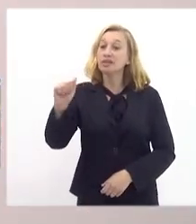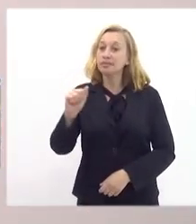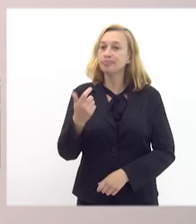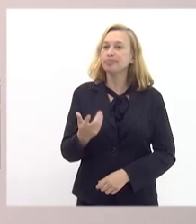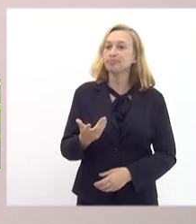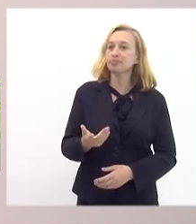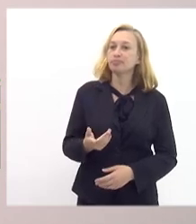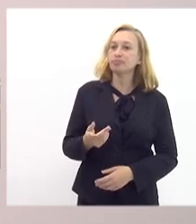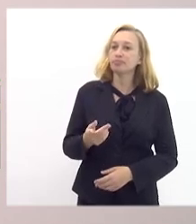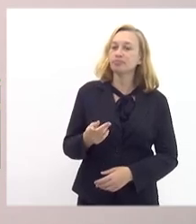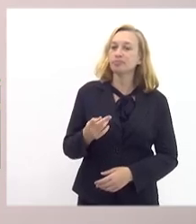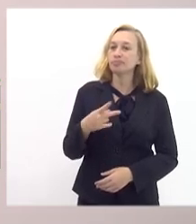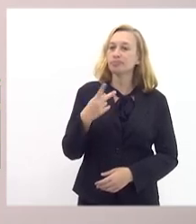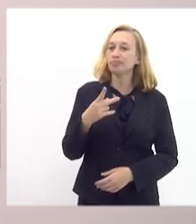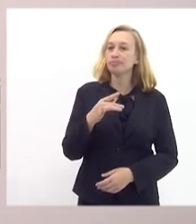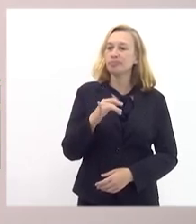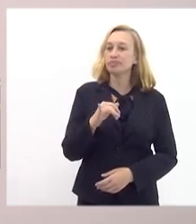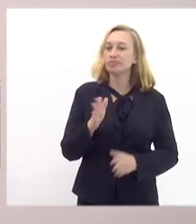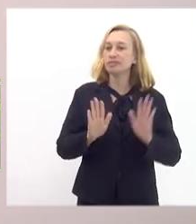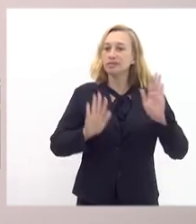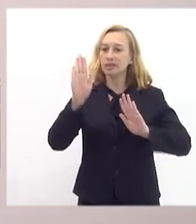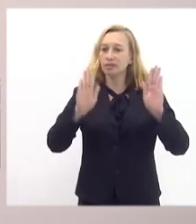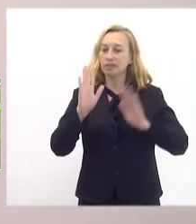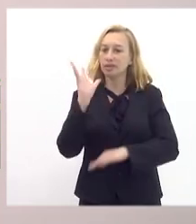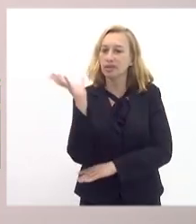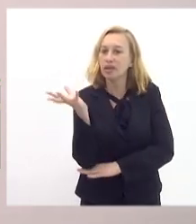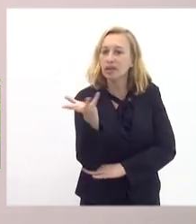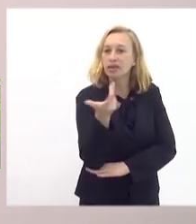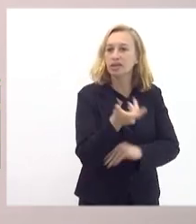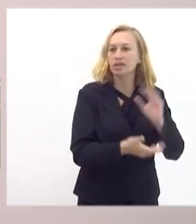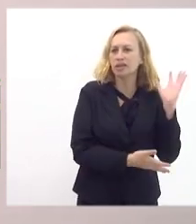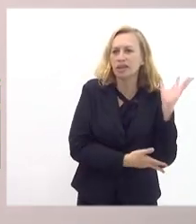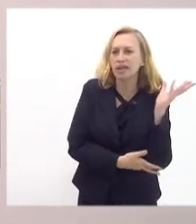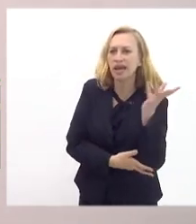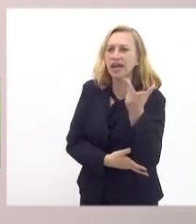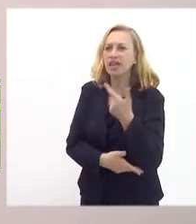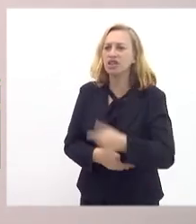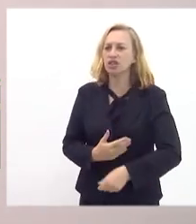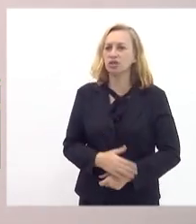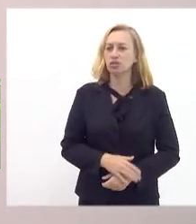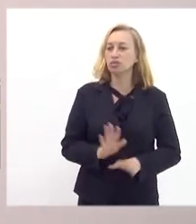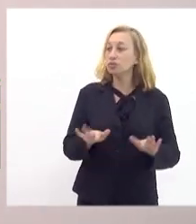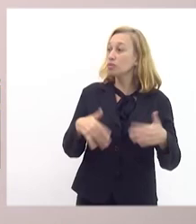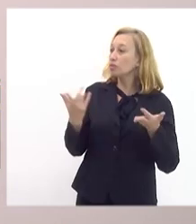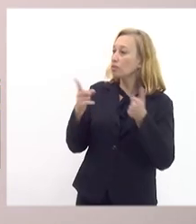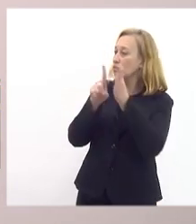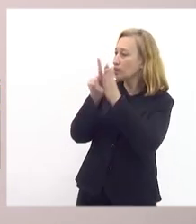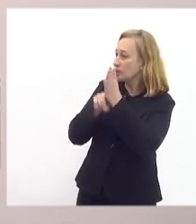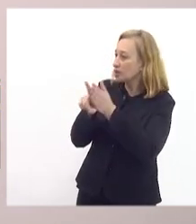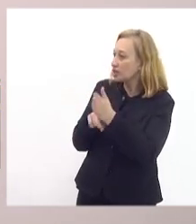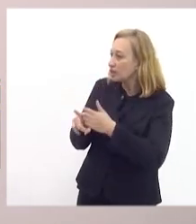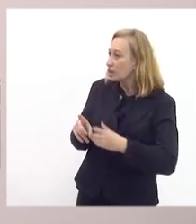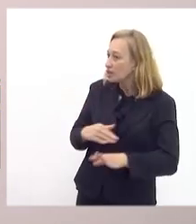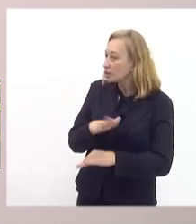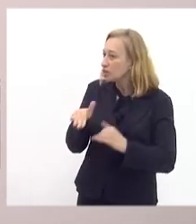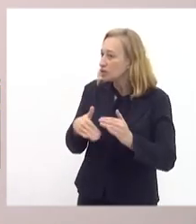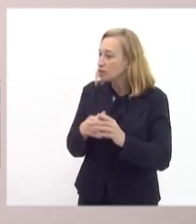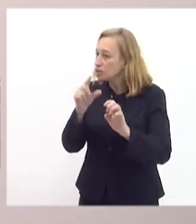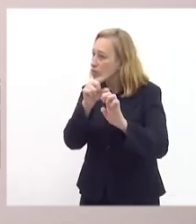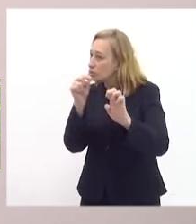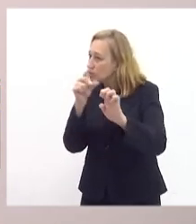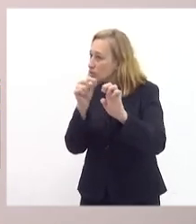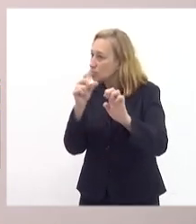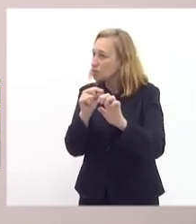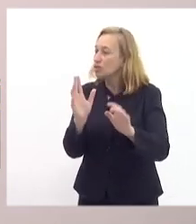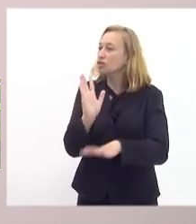como se faz um licenciamento ambiental é qual é a análise de todos os Empreendimentos